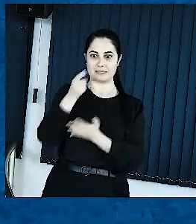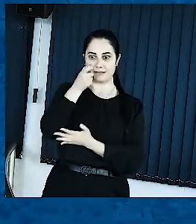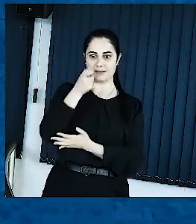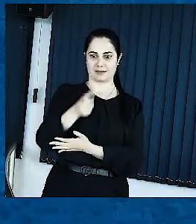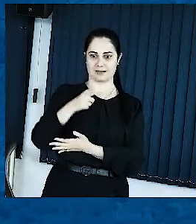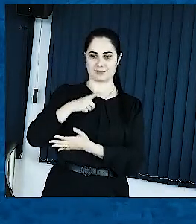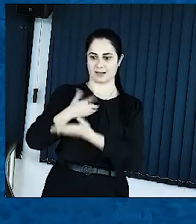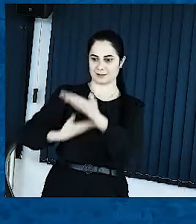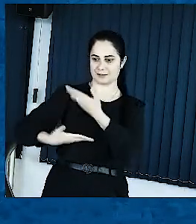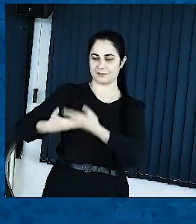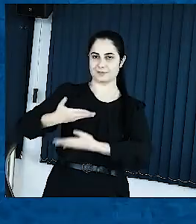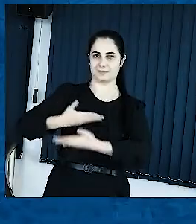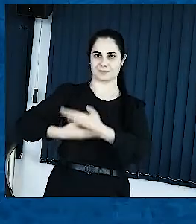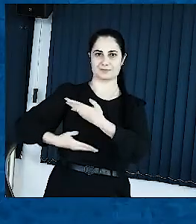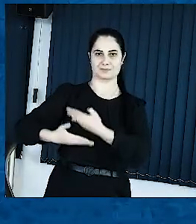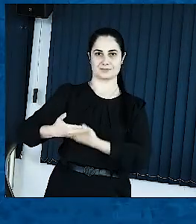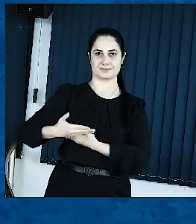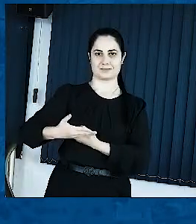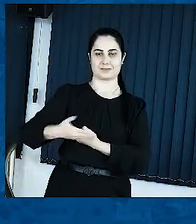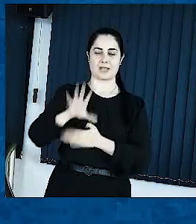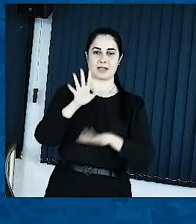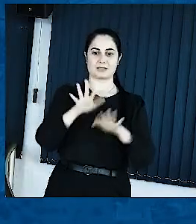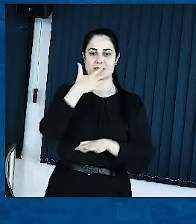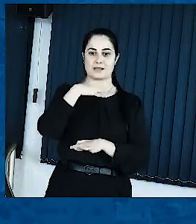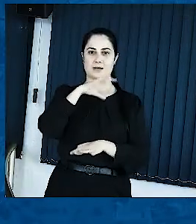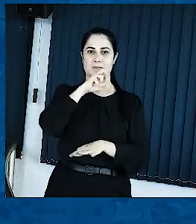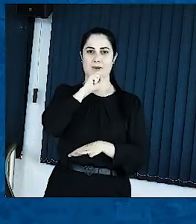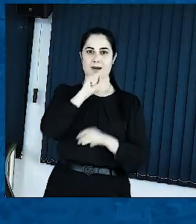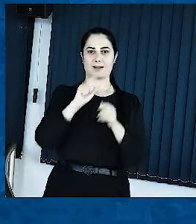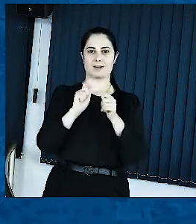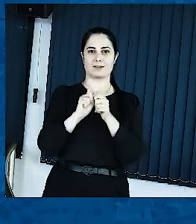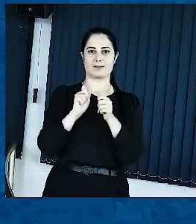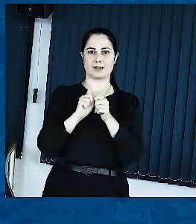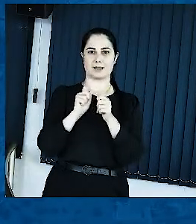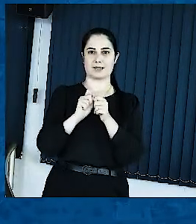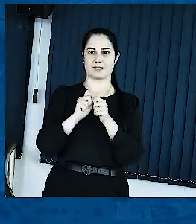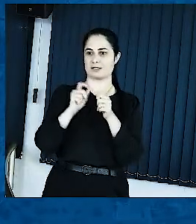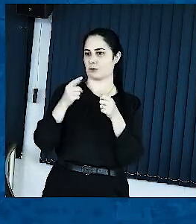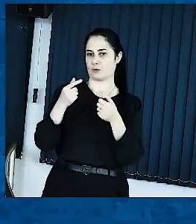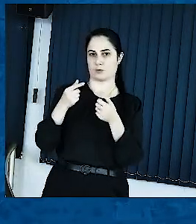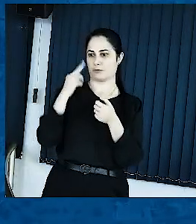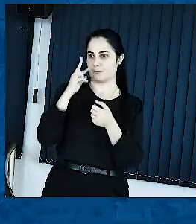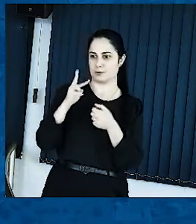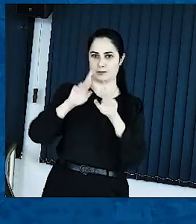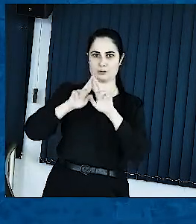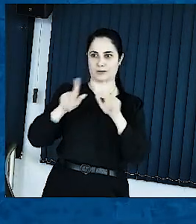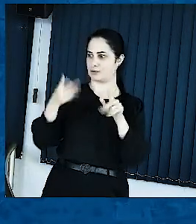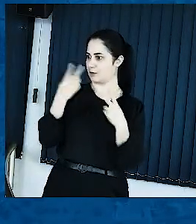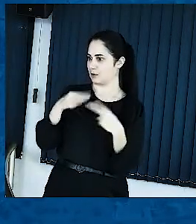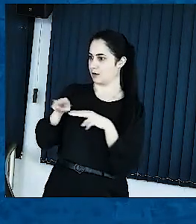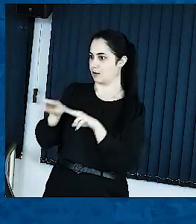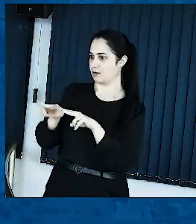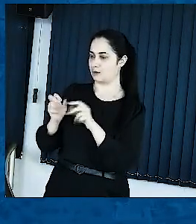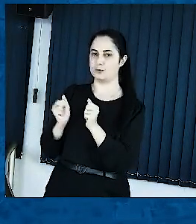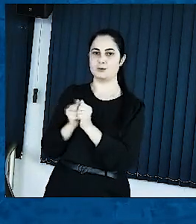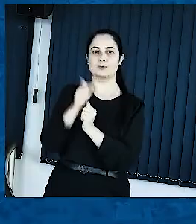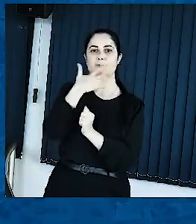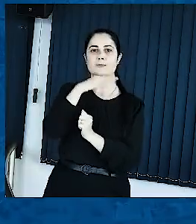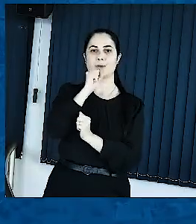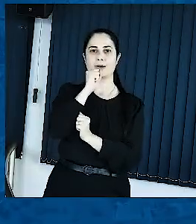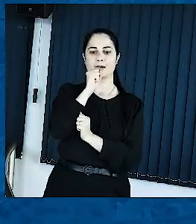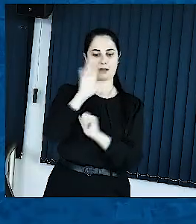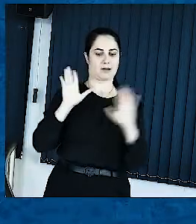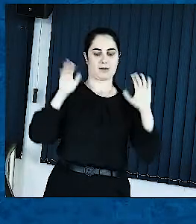que ele está vendo alguma coisa diferente, ou quando ele olha que o pai dele viu alguma coisa diferente, ele olha junto para ver.